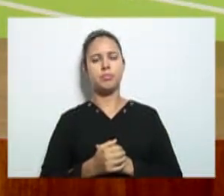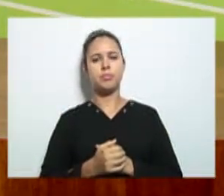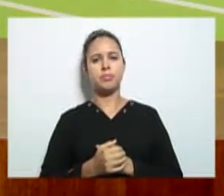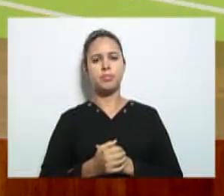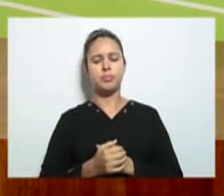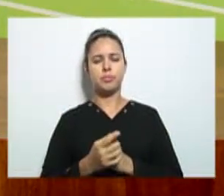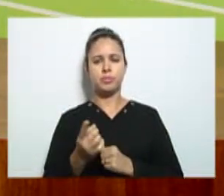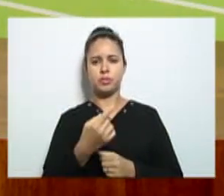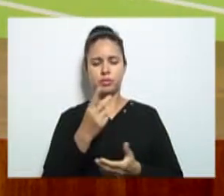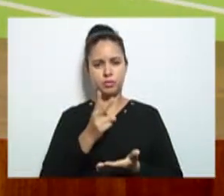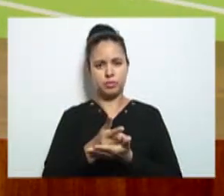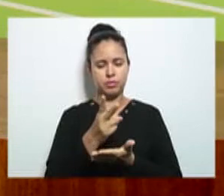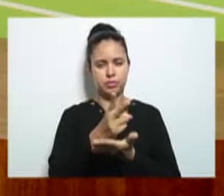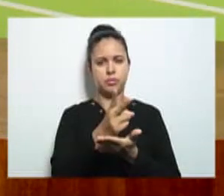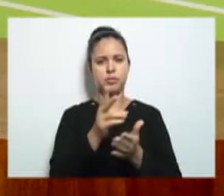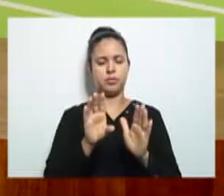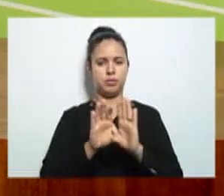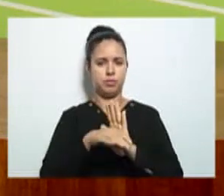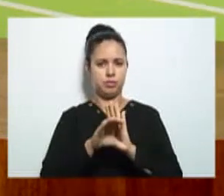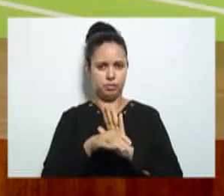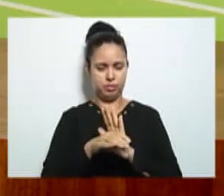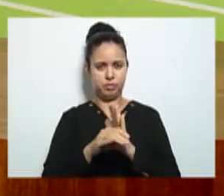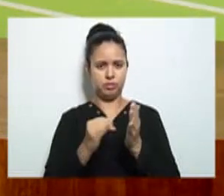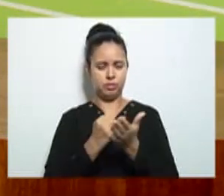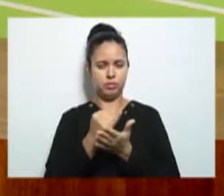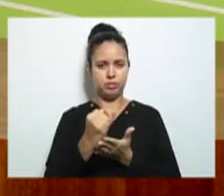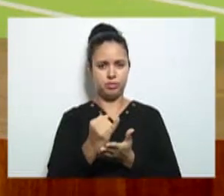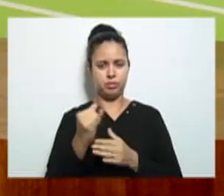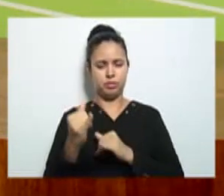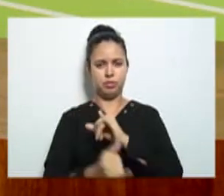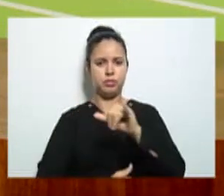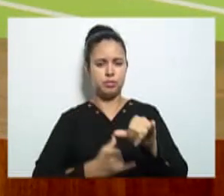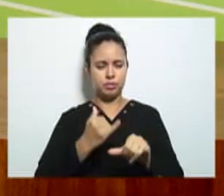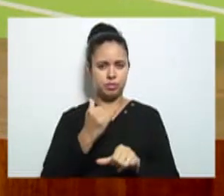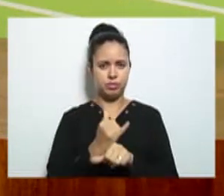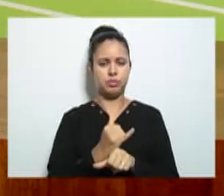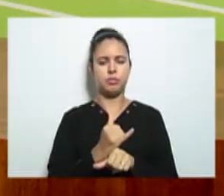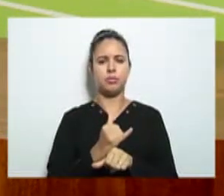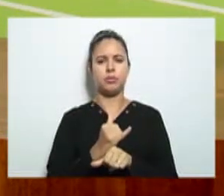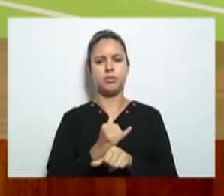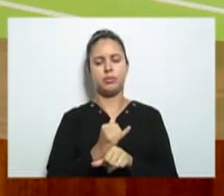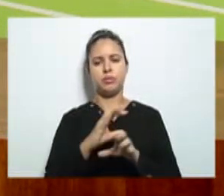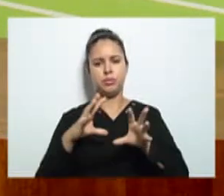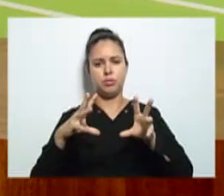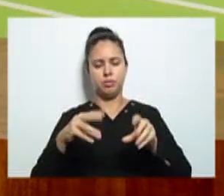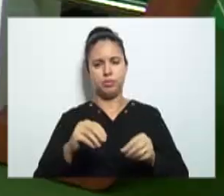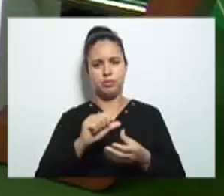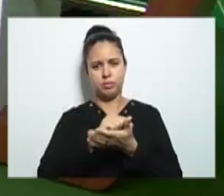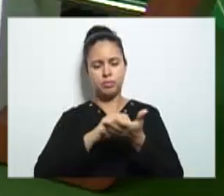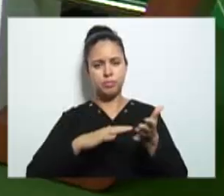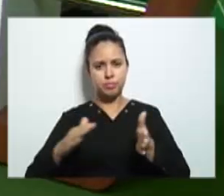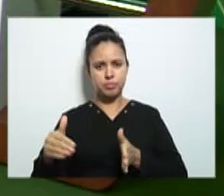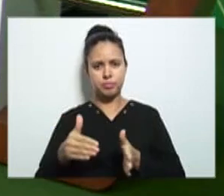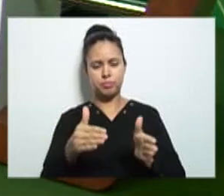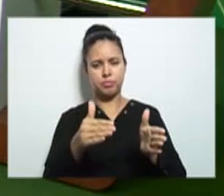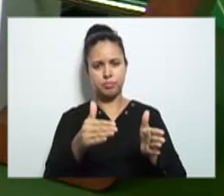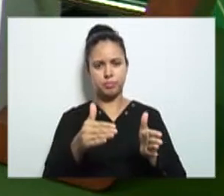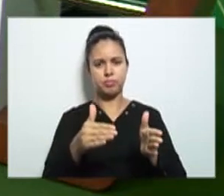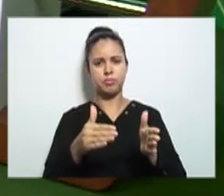possa continuar o nosso assunto sobre introdução à informática. E façam todas as atividades de percurso lá e dúvidas, né?